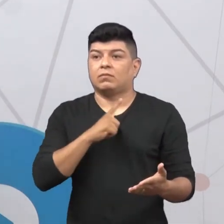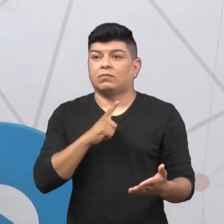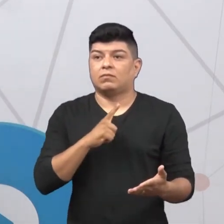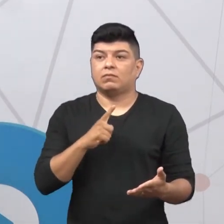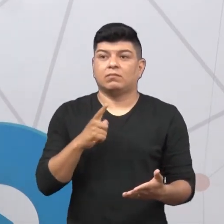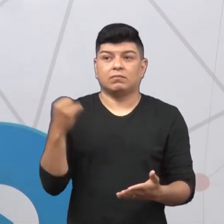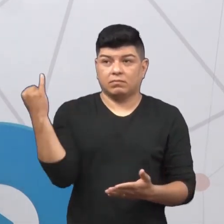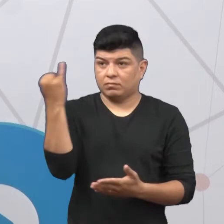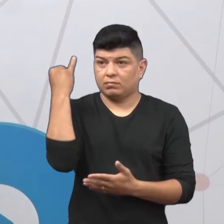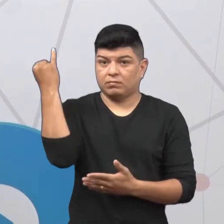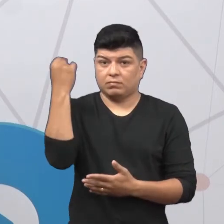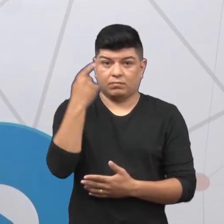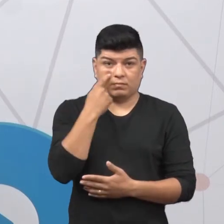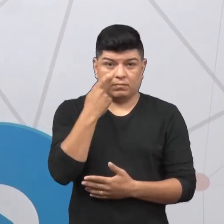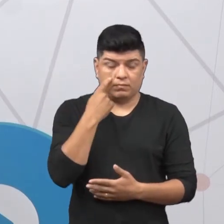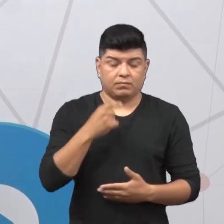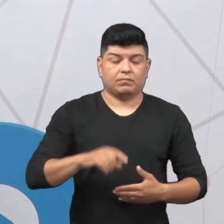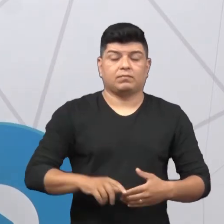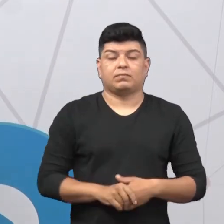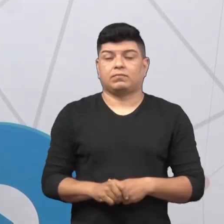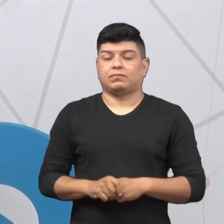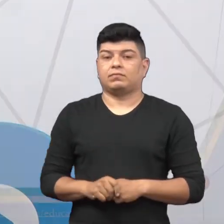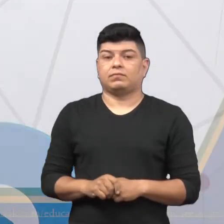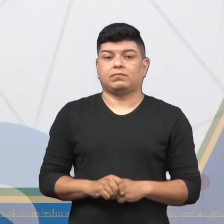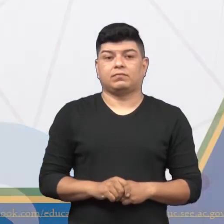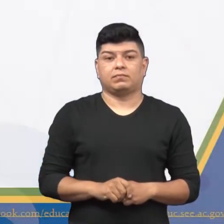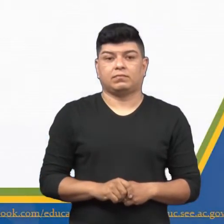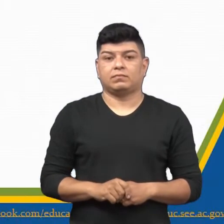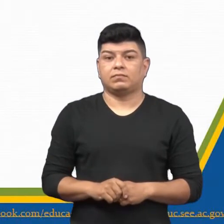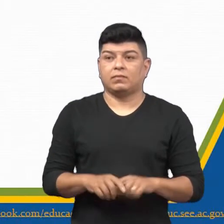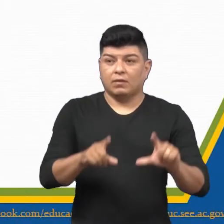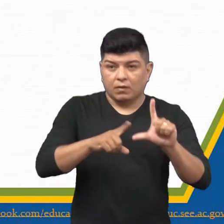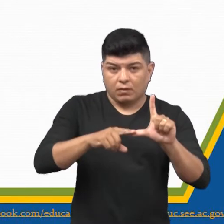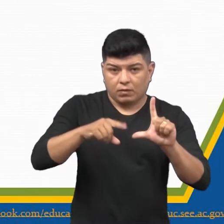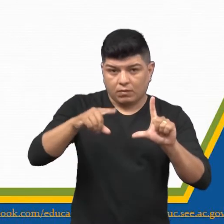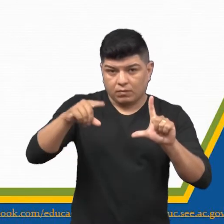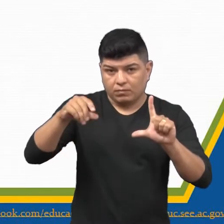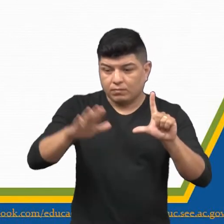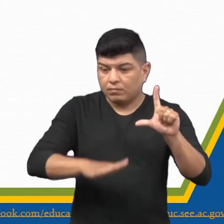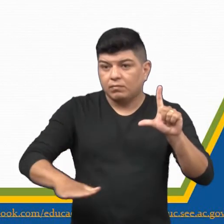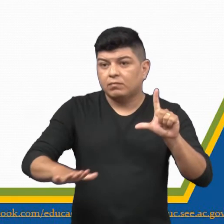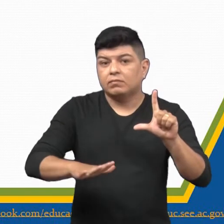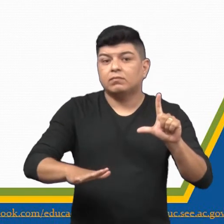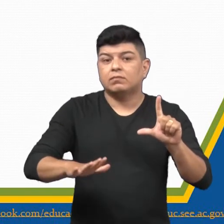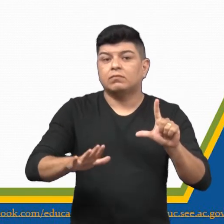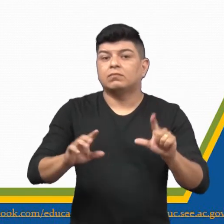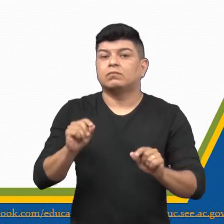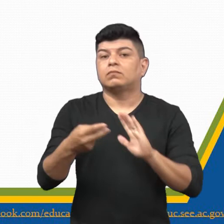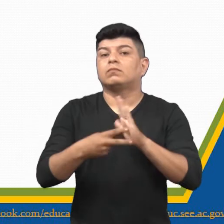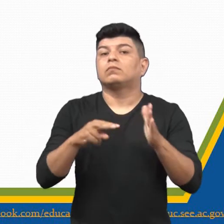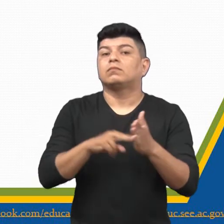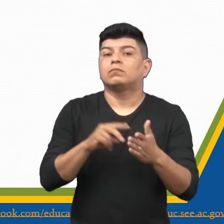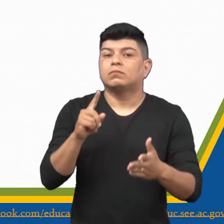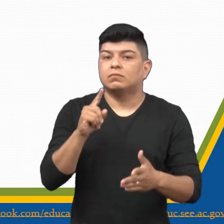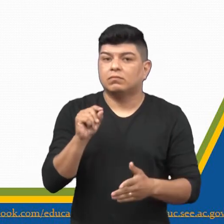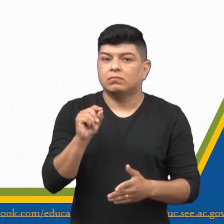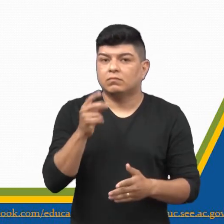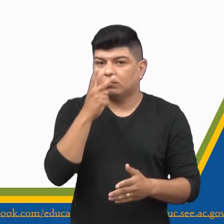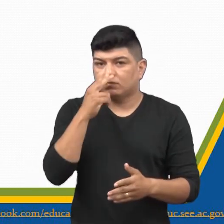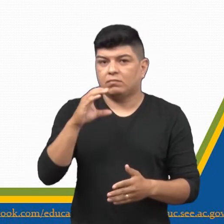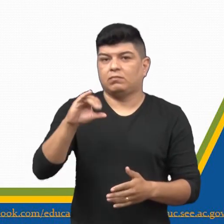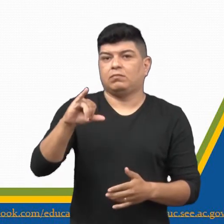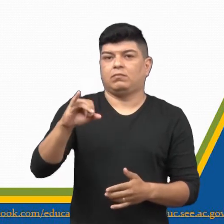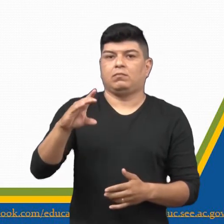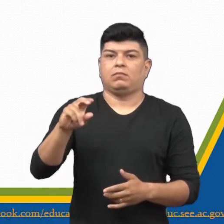muito interessante para ser observado. O gráfico abaixo ele representa um processo